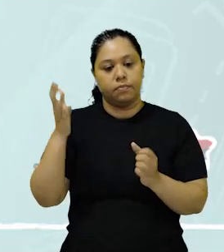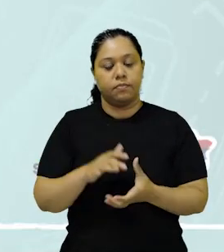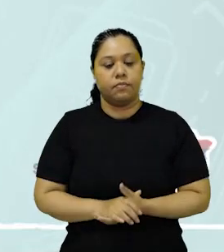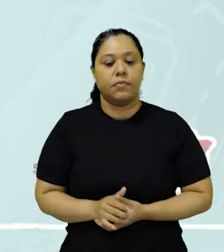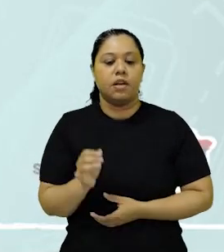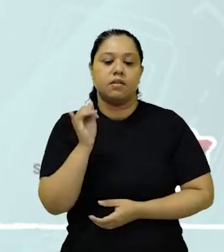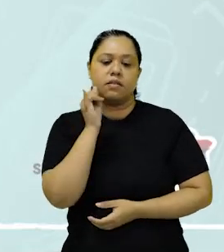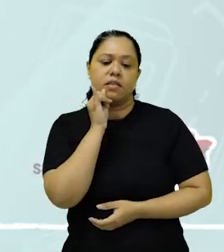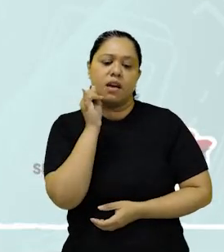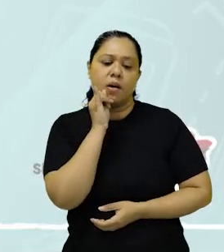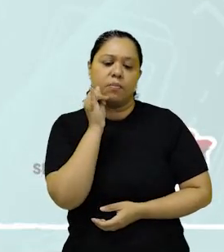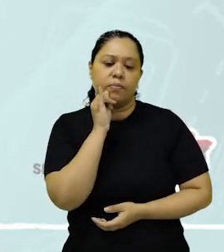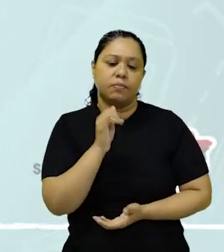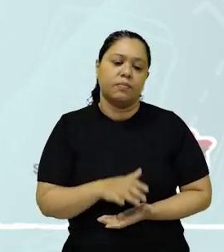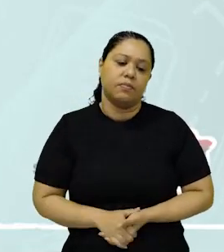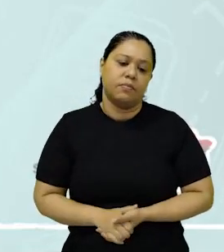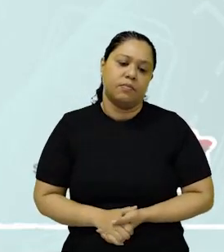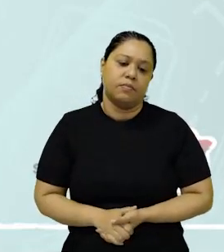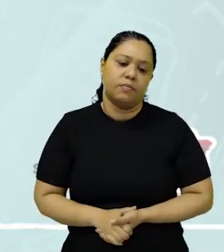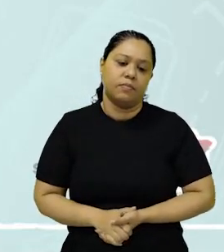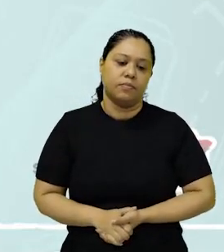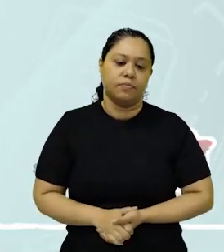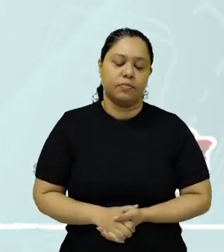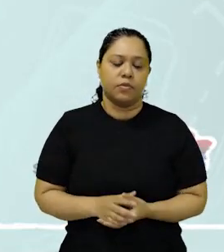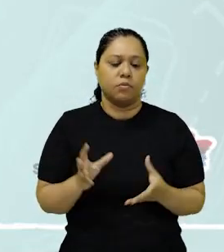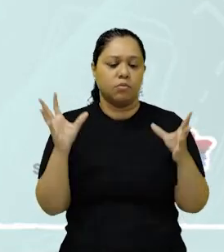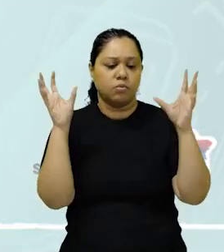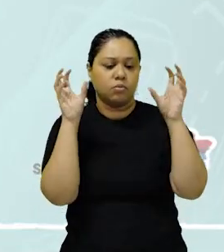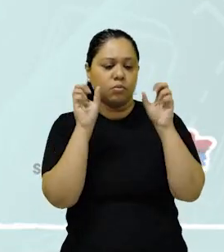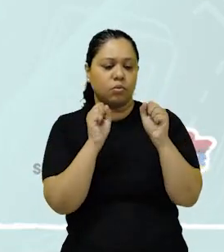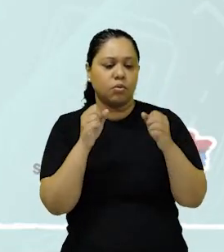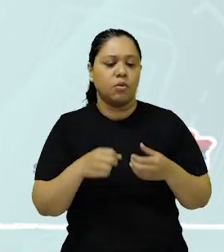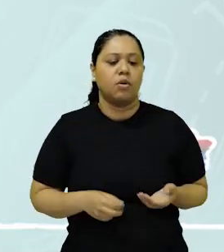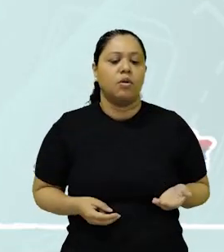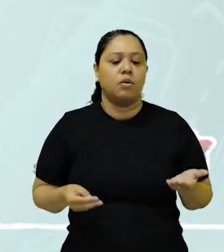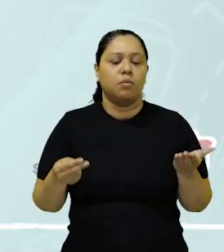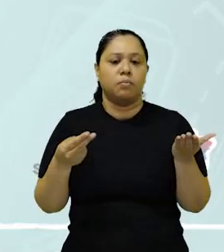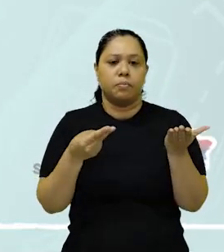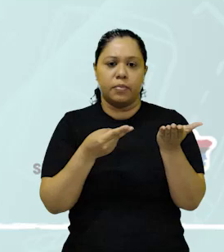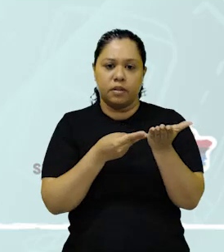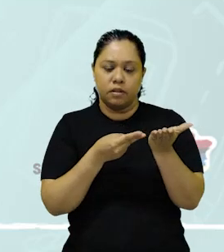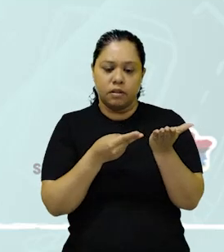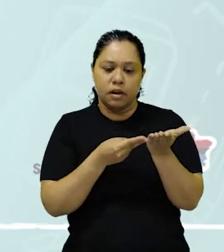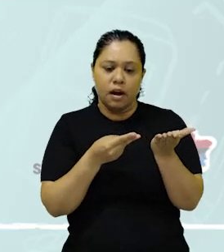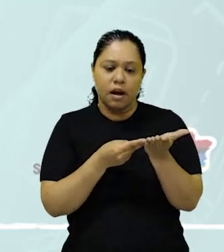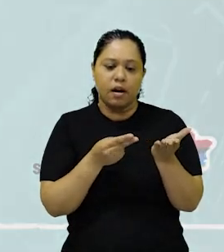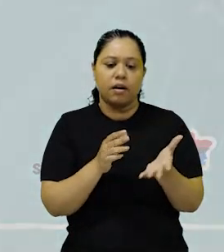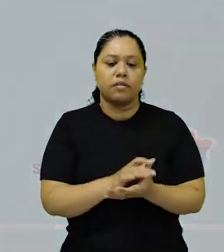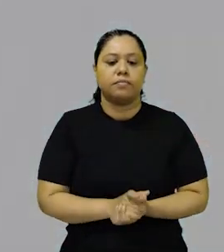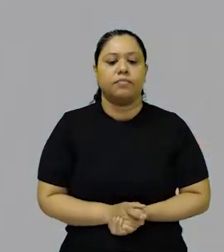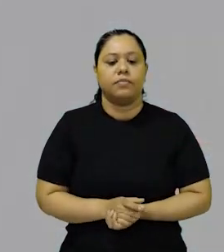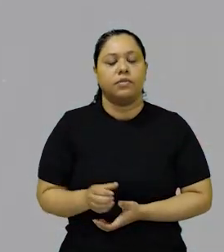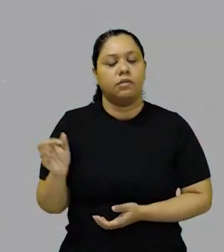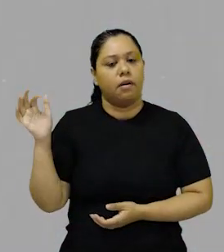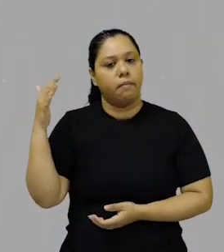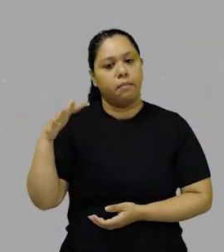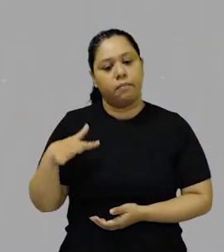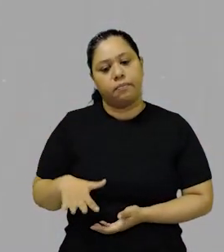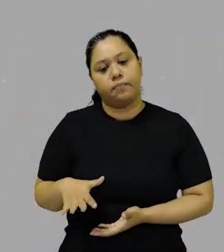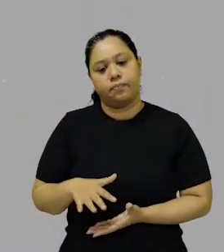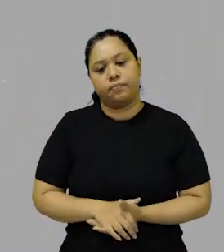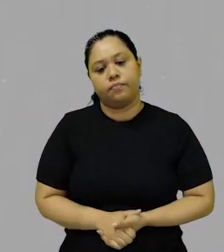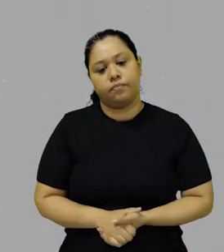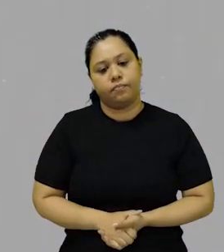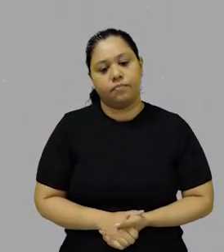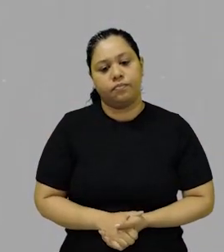outros exemplos para vocês, ó, o blackout, o pendrive, o mezanino, o outlet, tá?